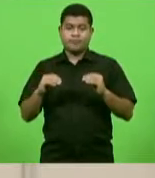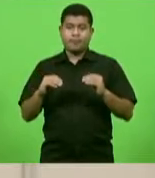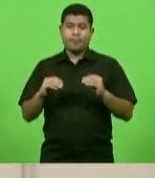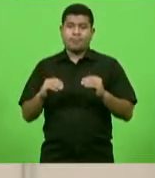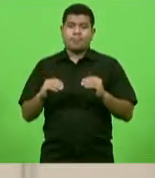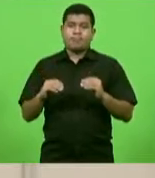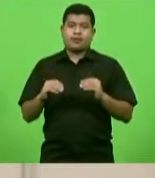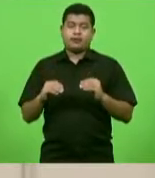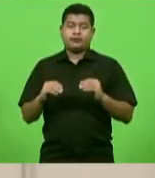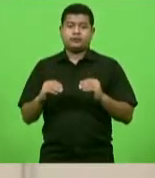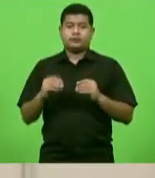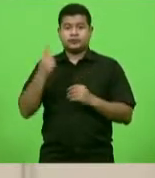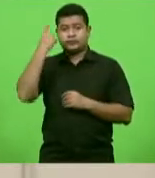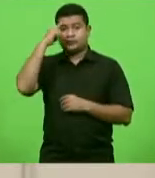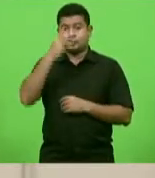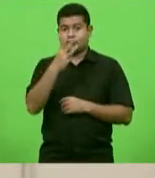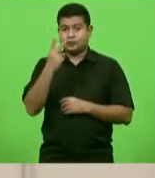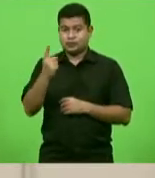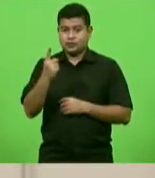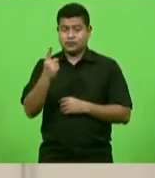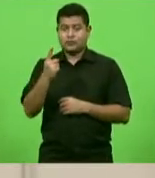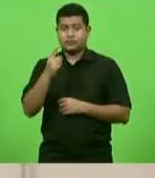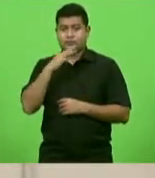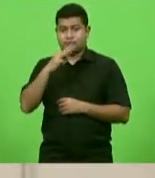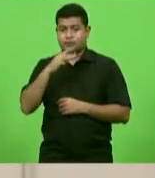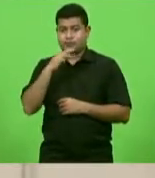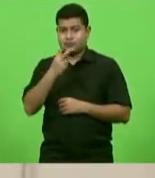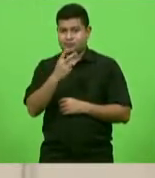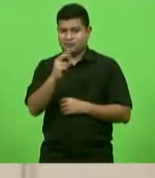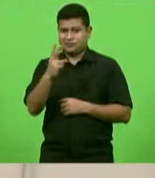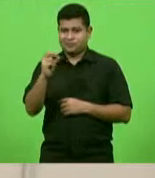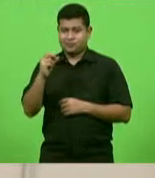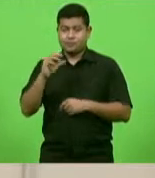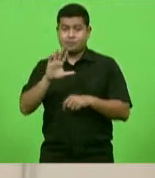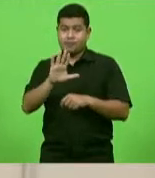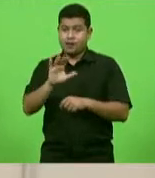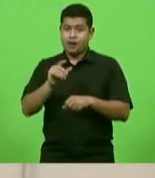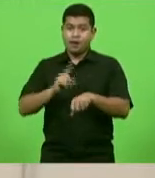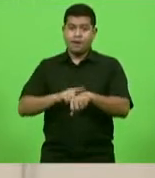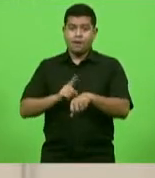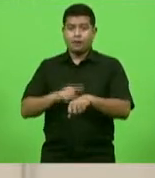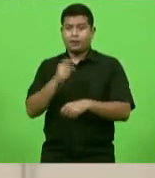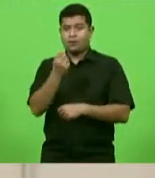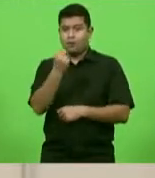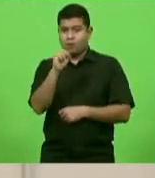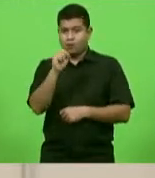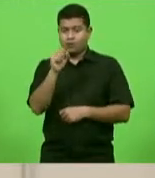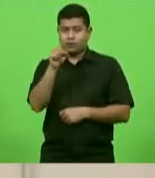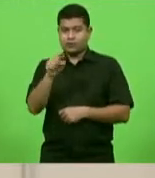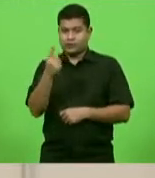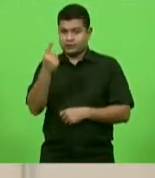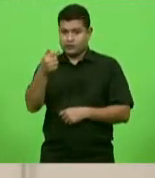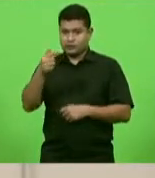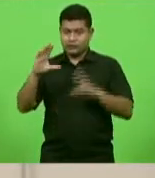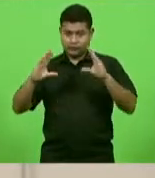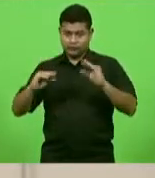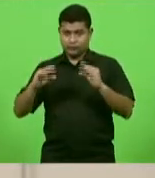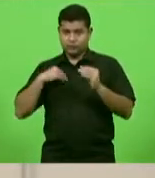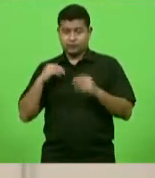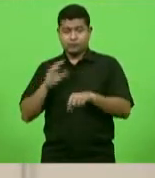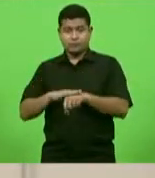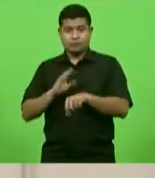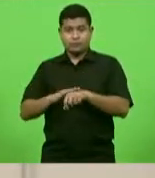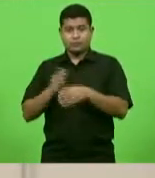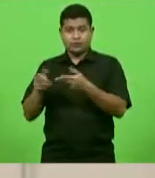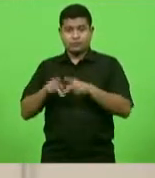portanto, dia 31 de março, mesma data, mas às 20 horas e 17 minutos, por ato do procurador